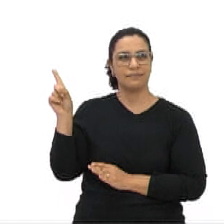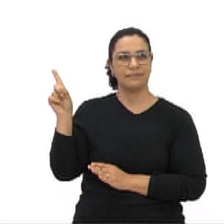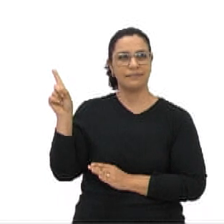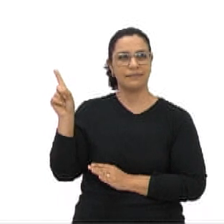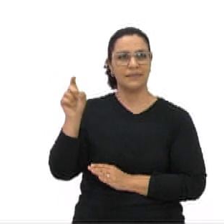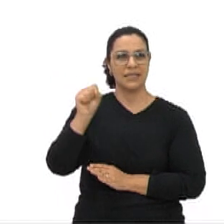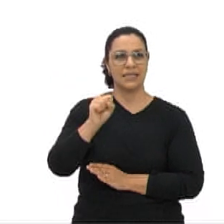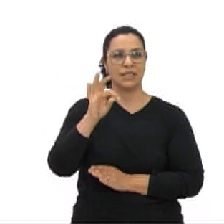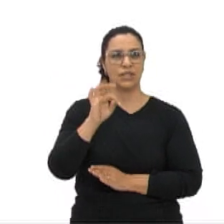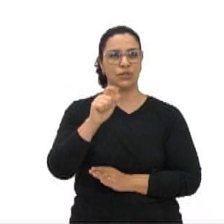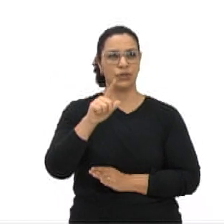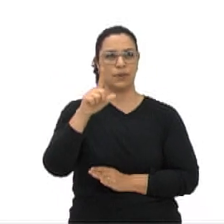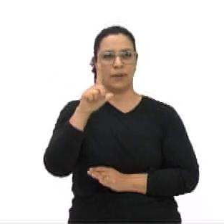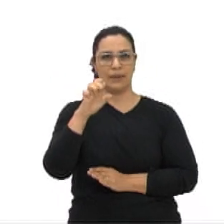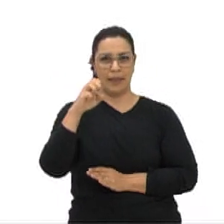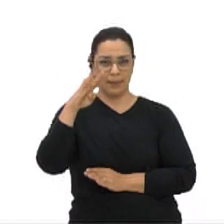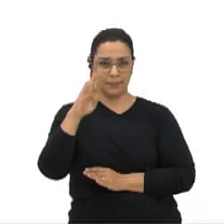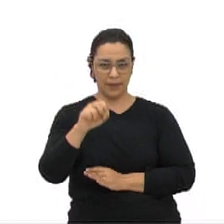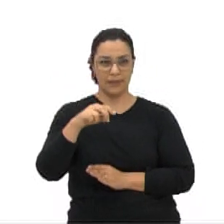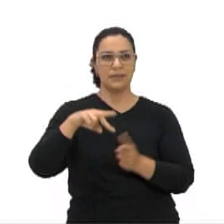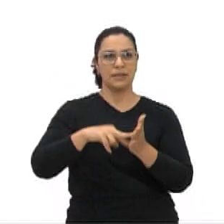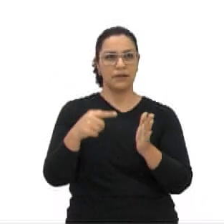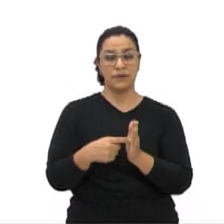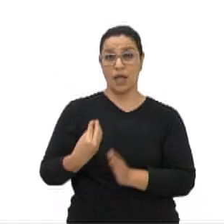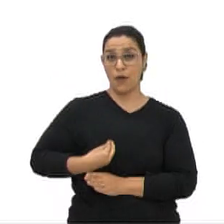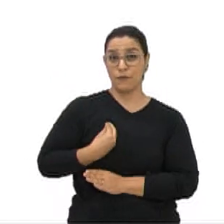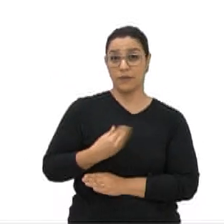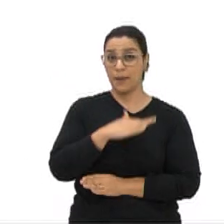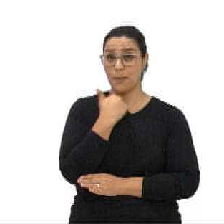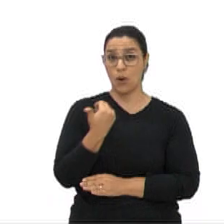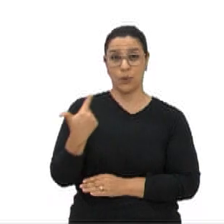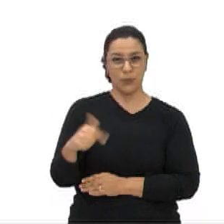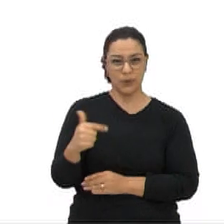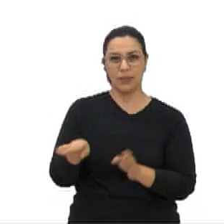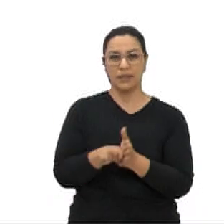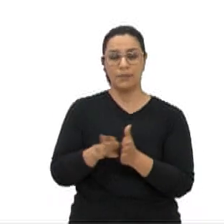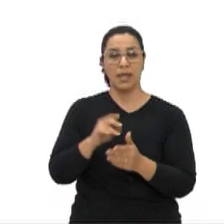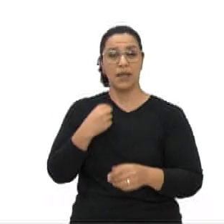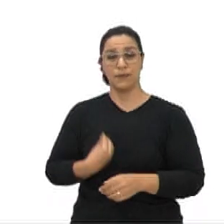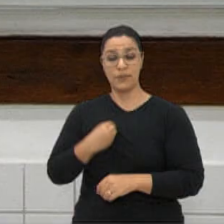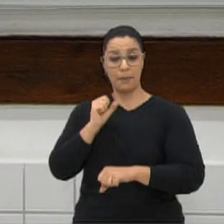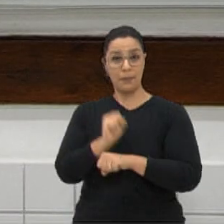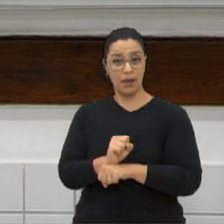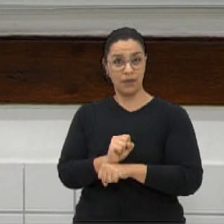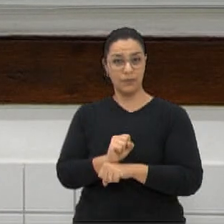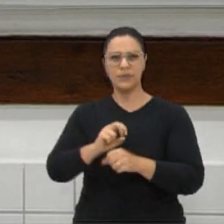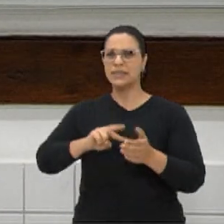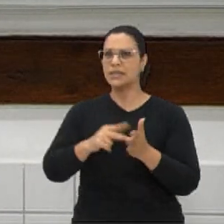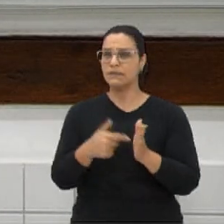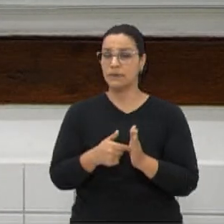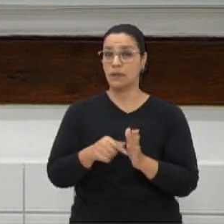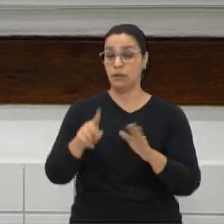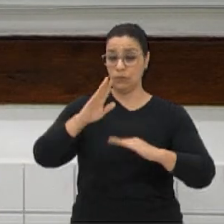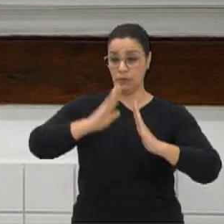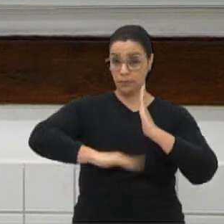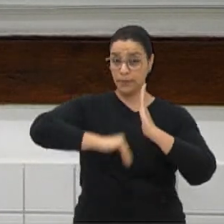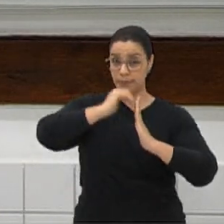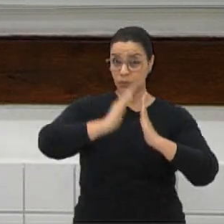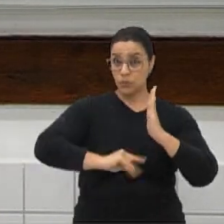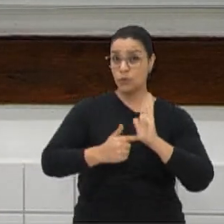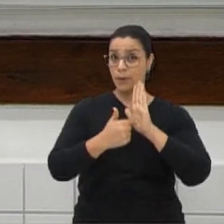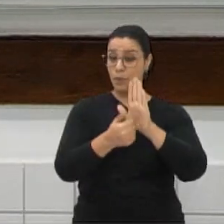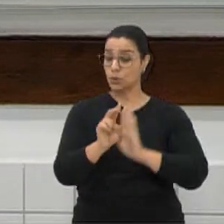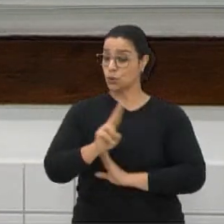still leben, isso, vida imortal, vida em suspensão, tá? Isso quer dizer o quê? a natureza morta, já